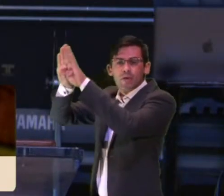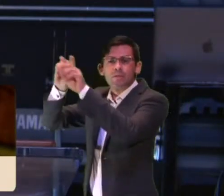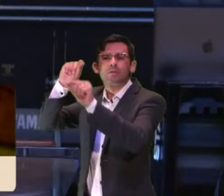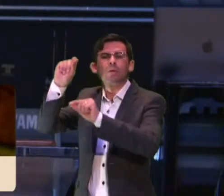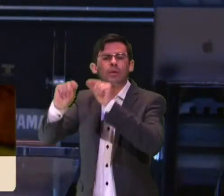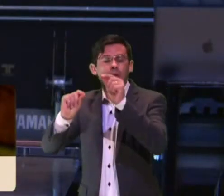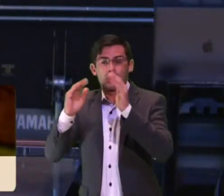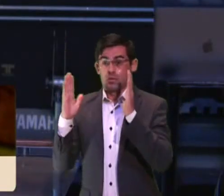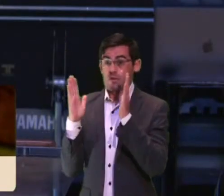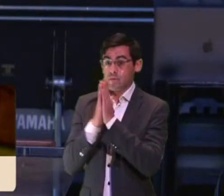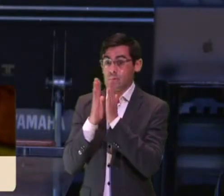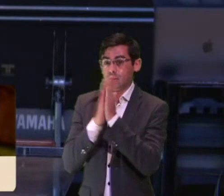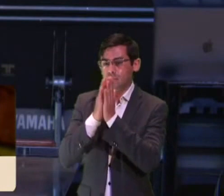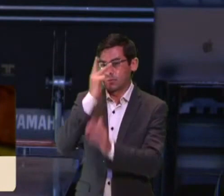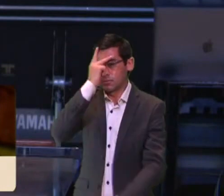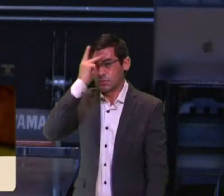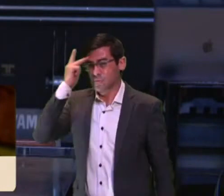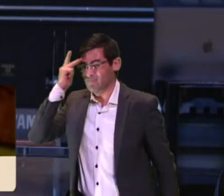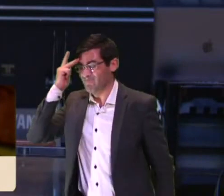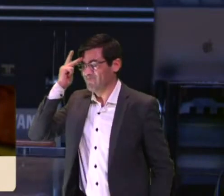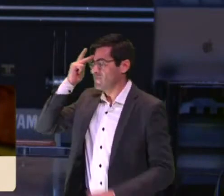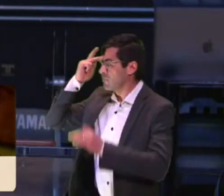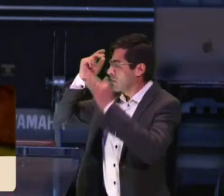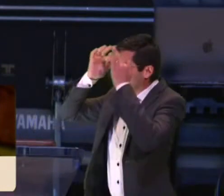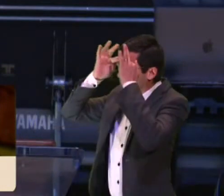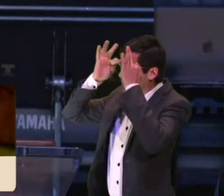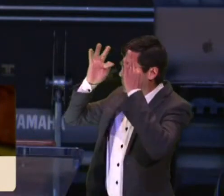se mantêm fiéis.